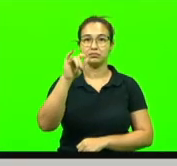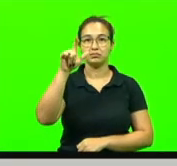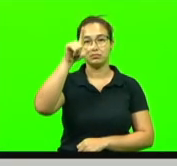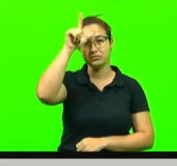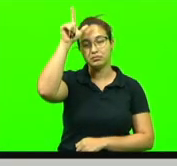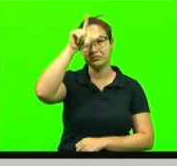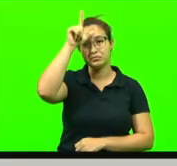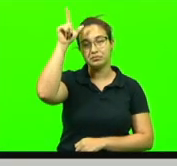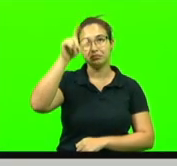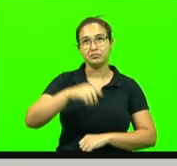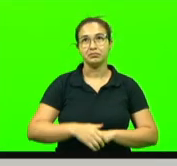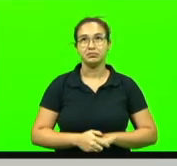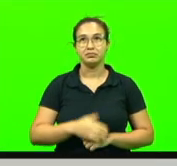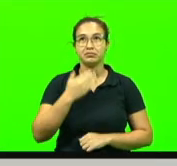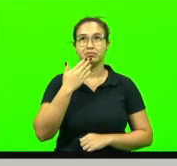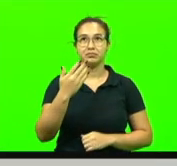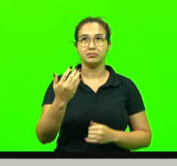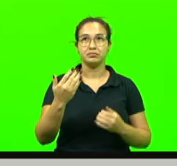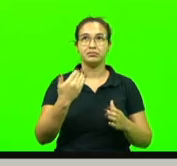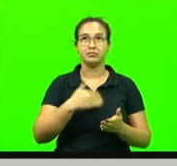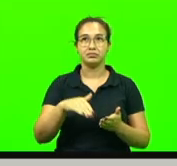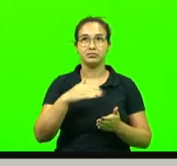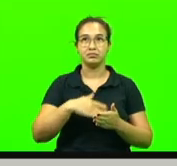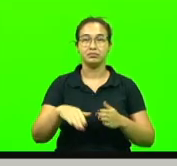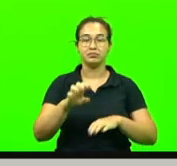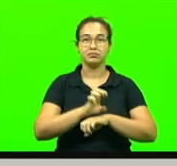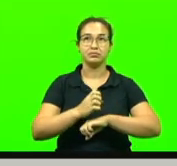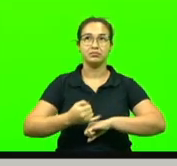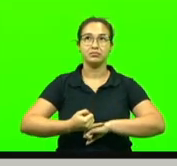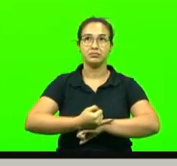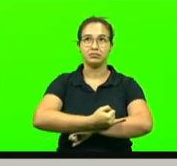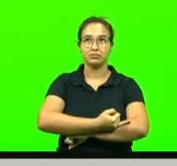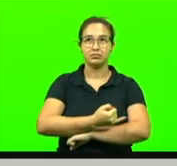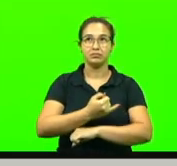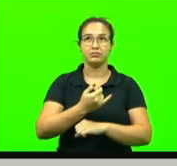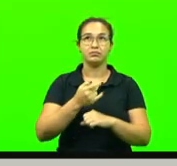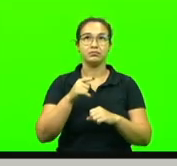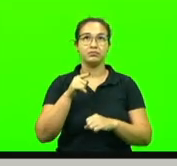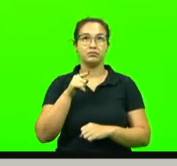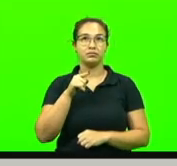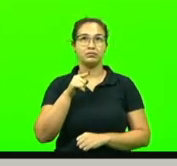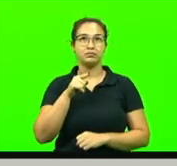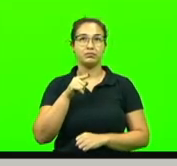Lima, solicitando ao secretário de Estado de Infraestrutura e Mobilidade